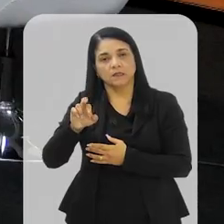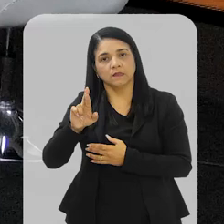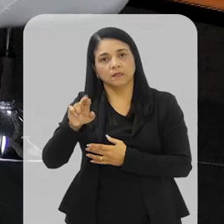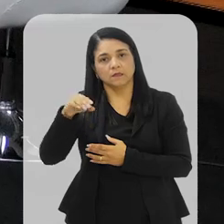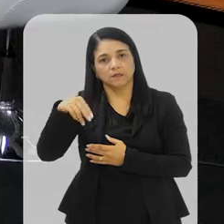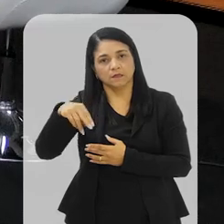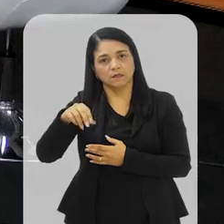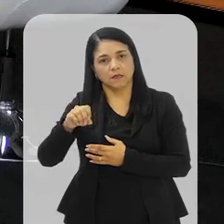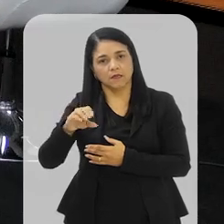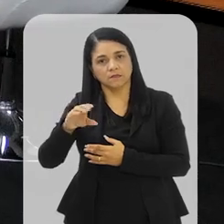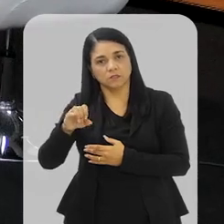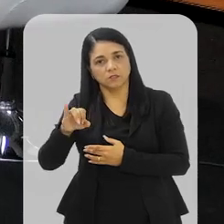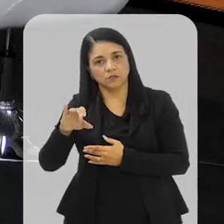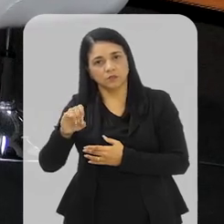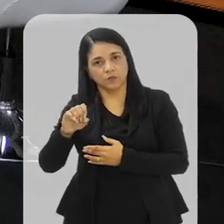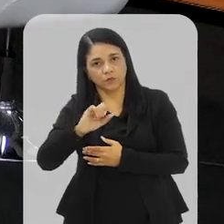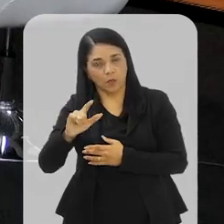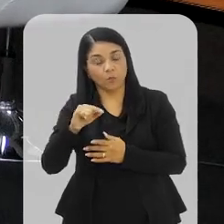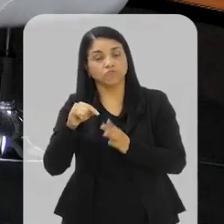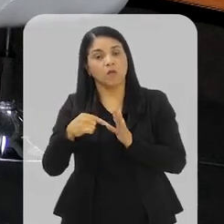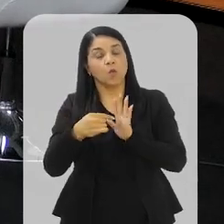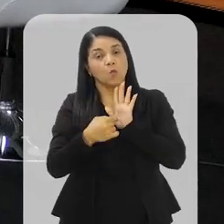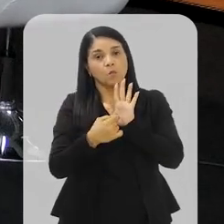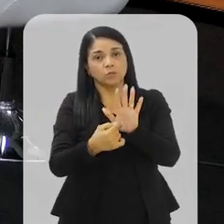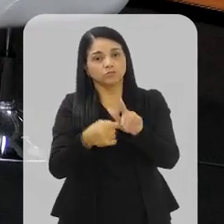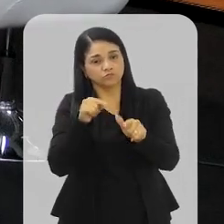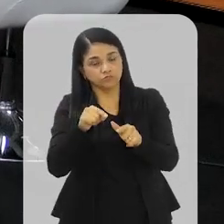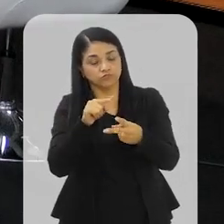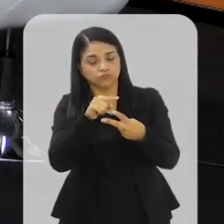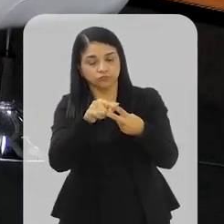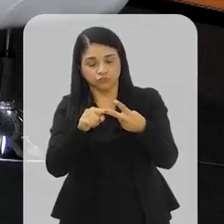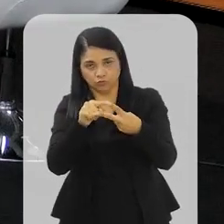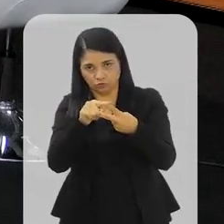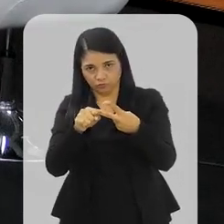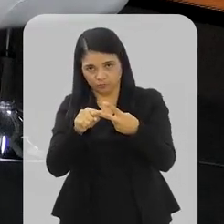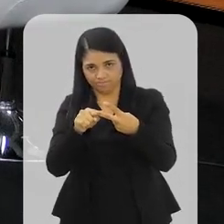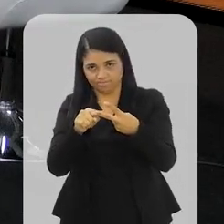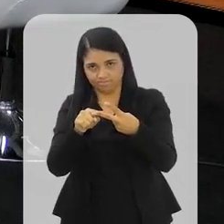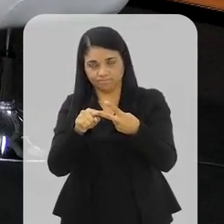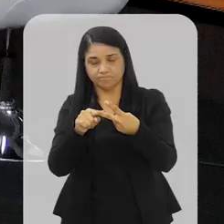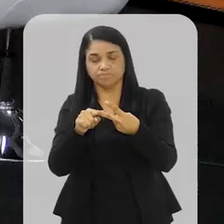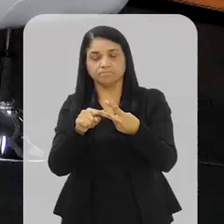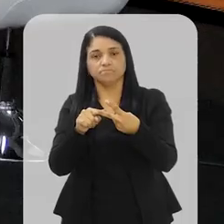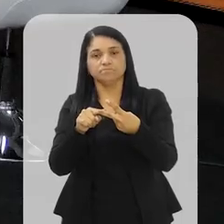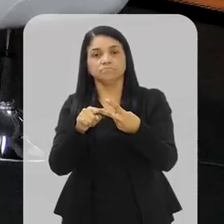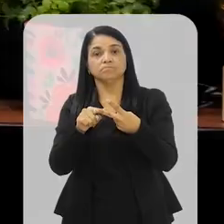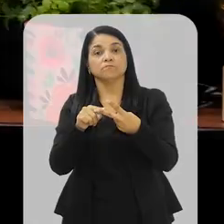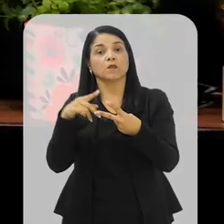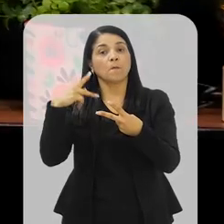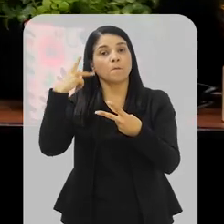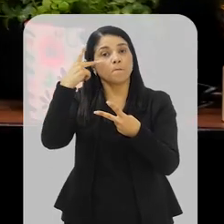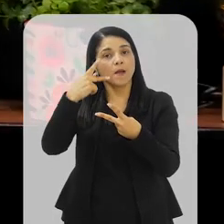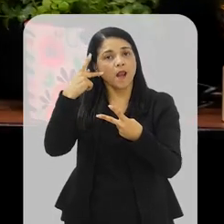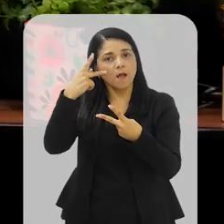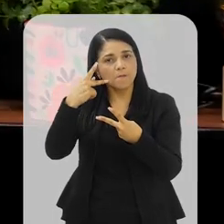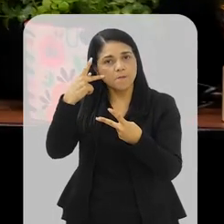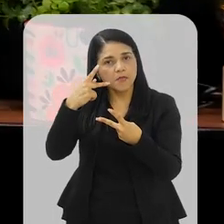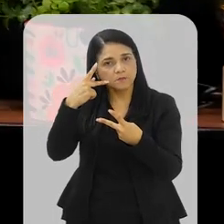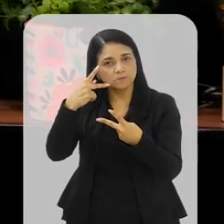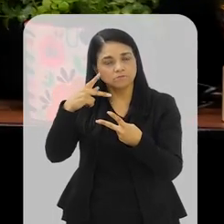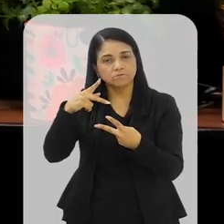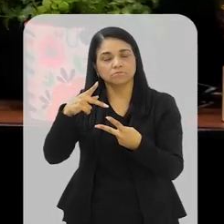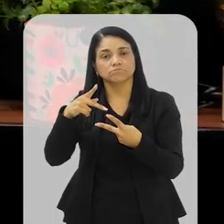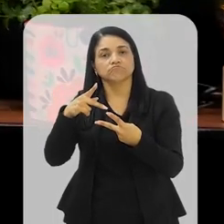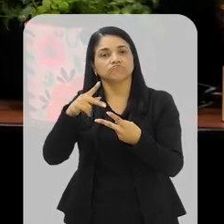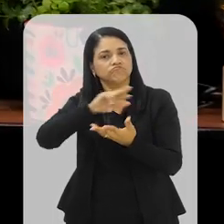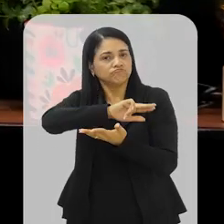Claro eh eu destacaria eh dois pontos né E quando falo em parlamento falo em